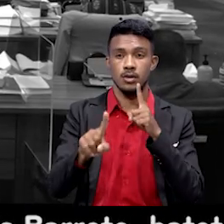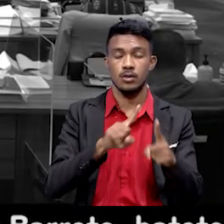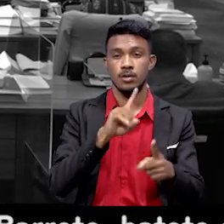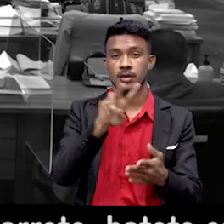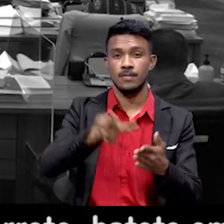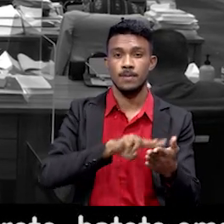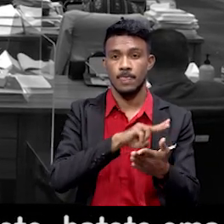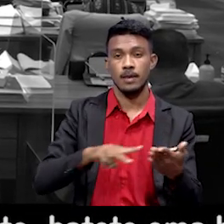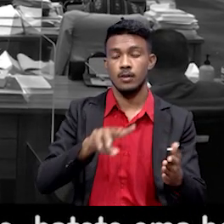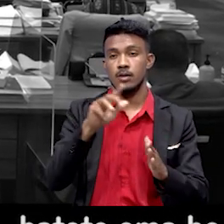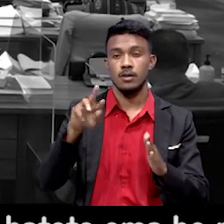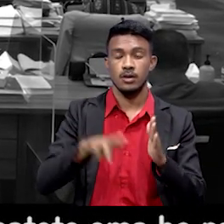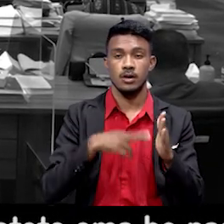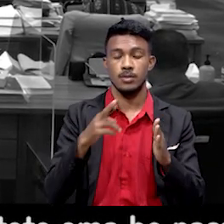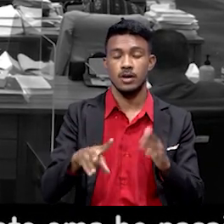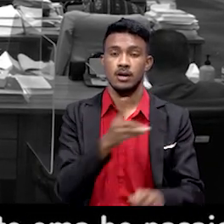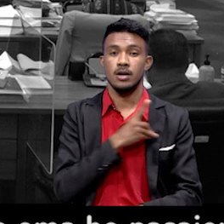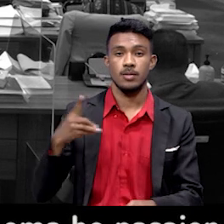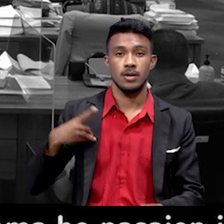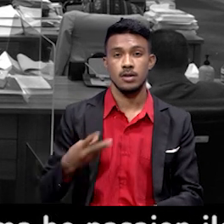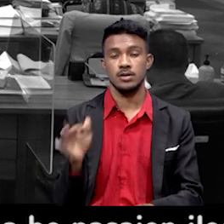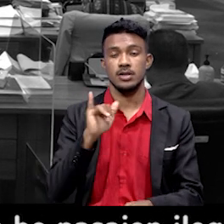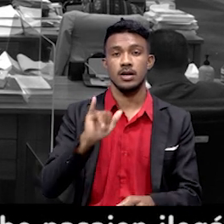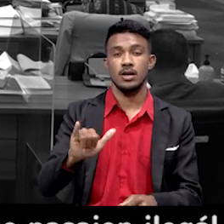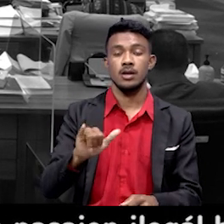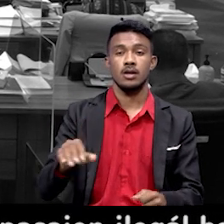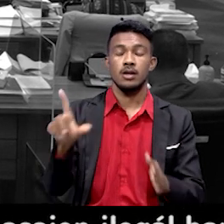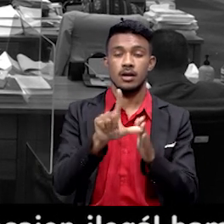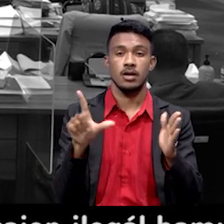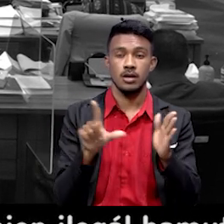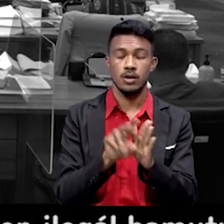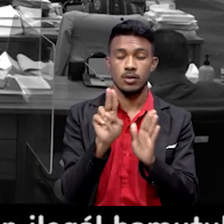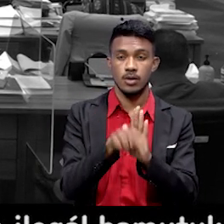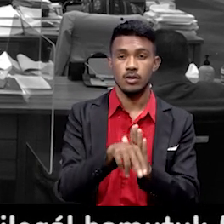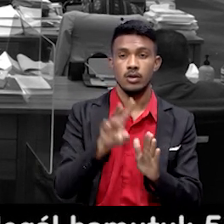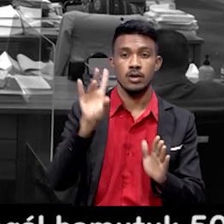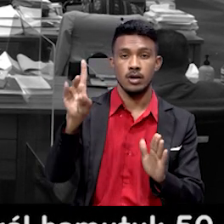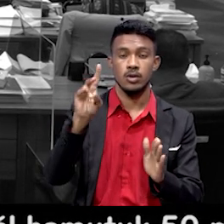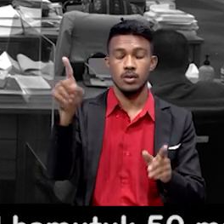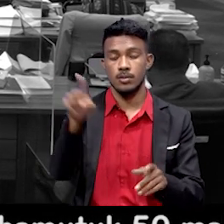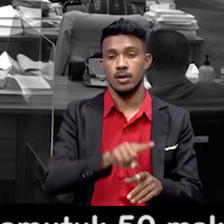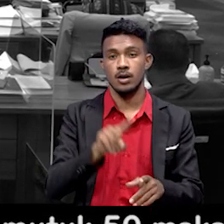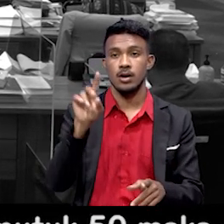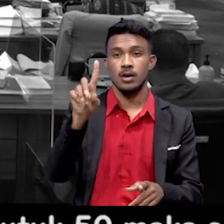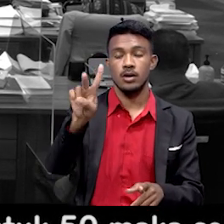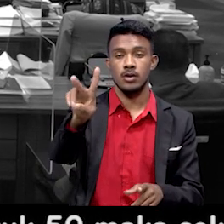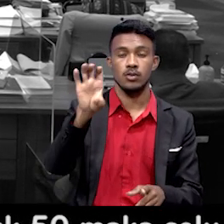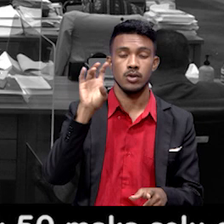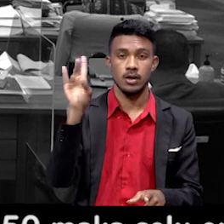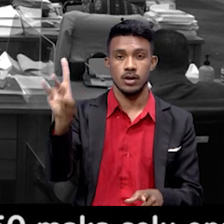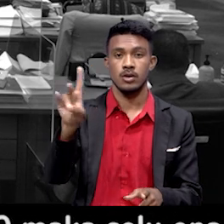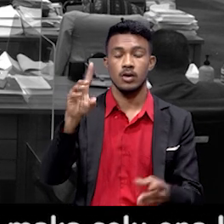no regalias ba deputado Cira. Lei número hitu barra Rion Ruahitu, Loron Ruanulure Sin Lima, Fulan